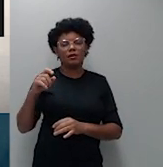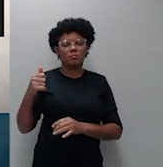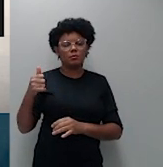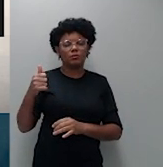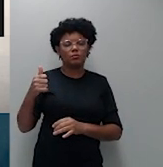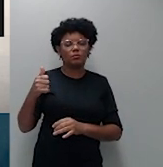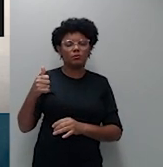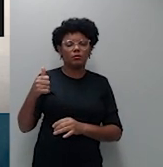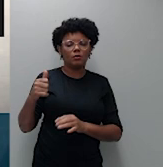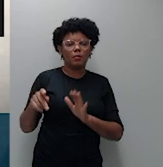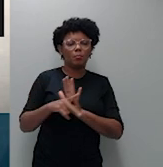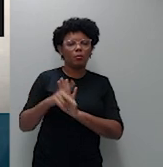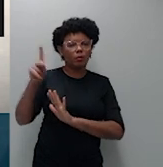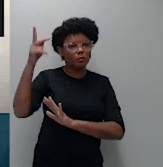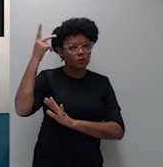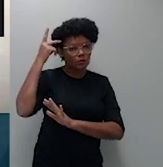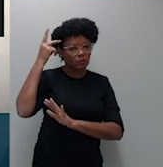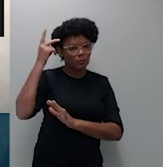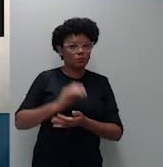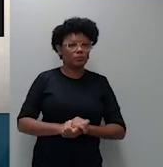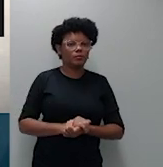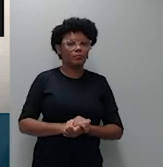São Paulo